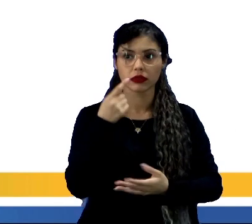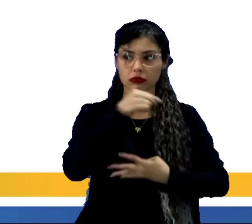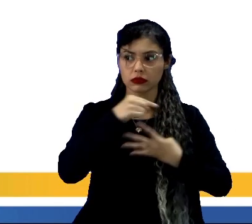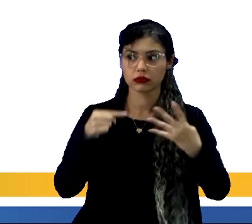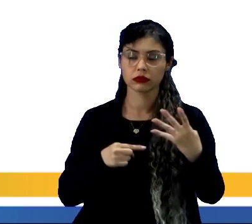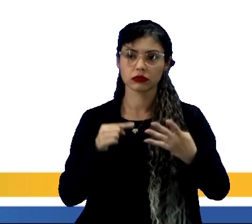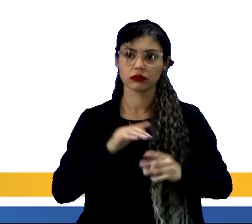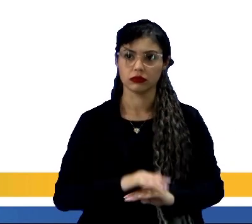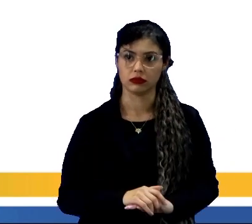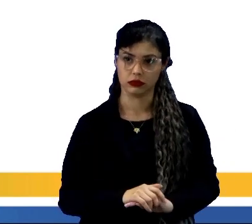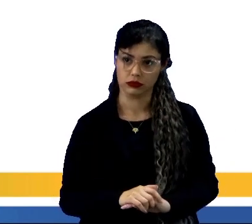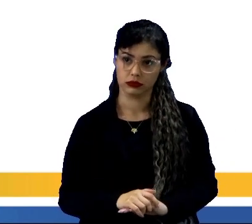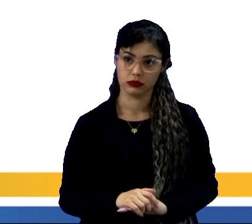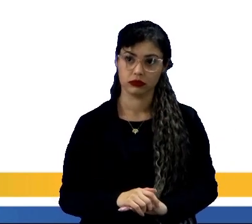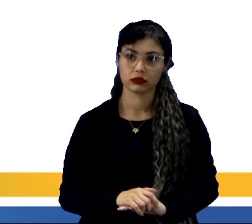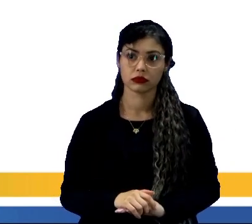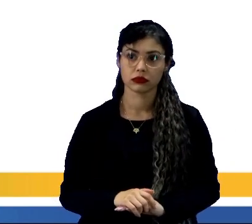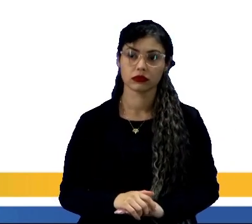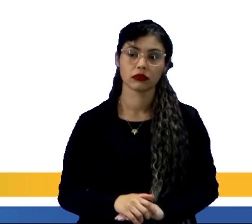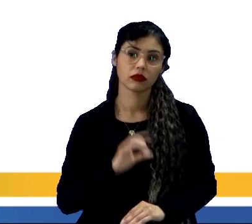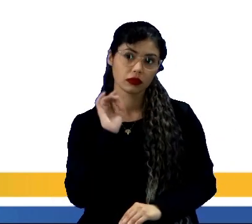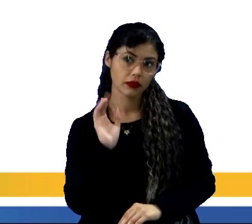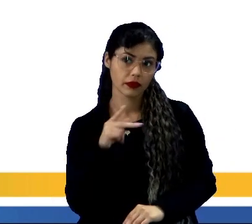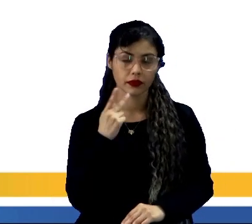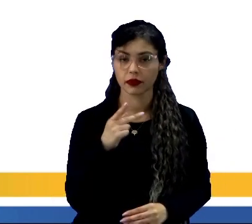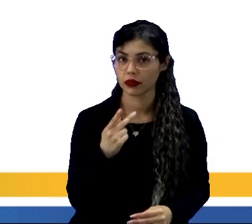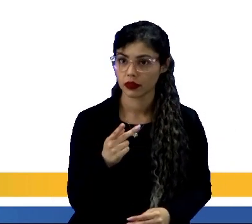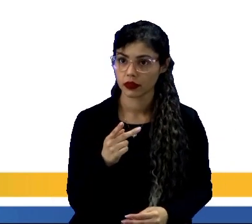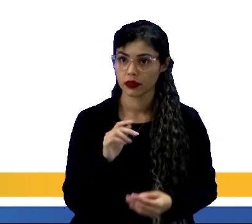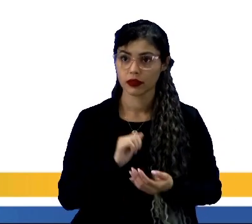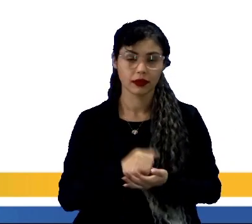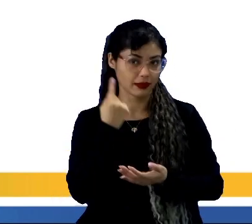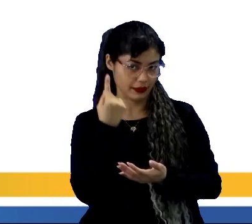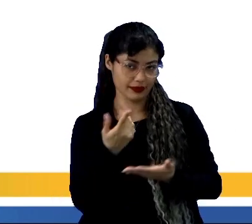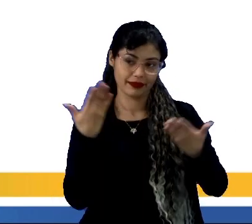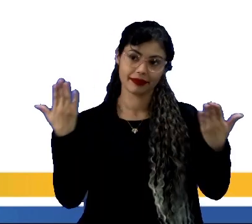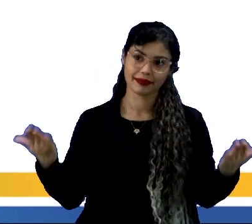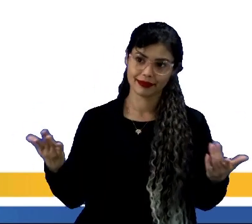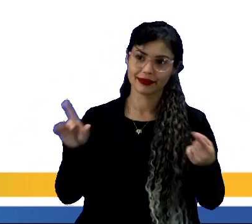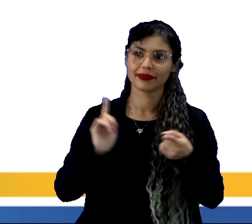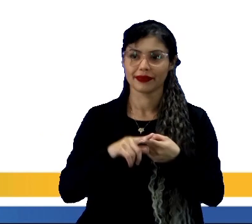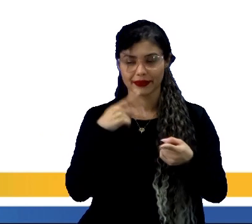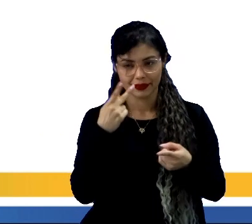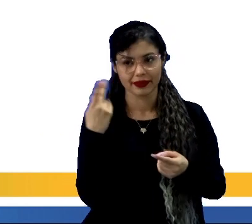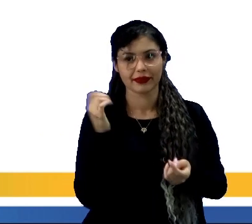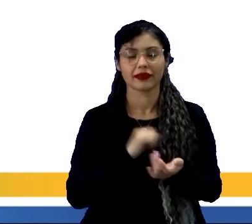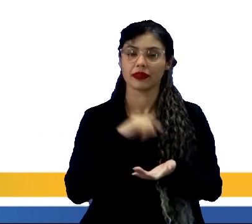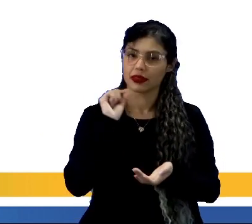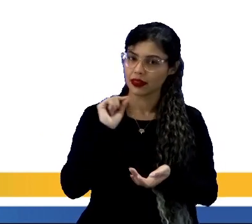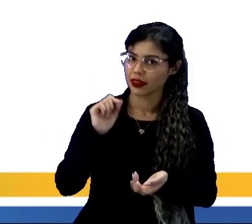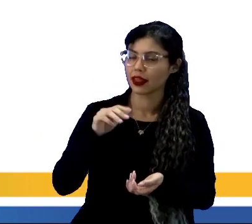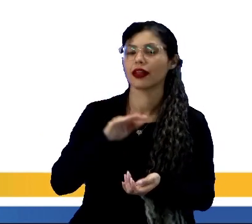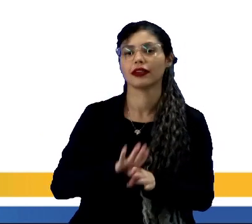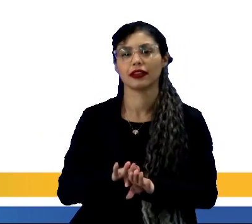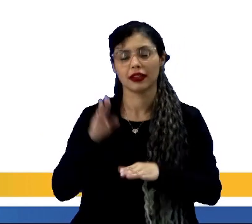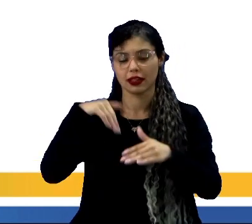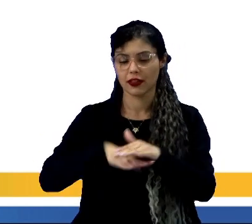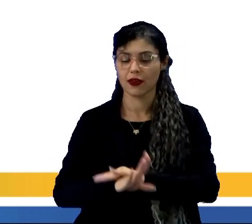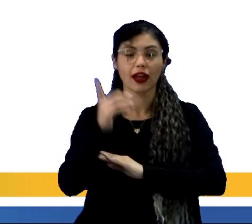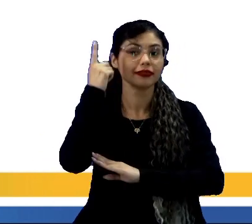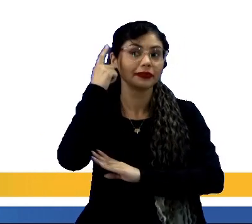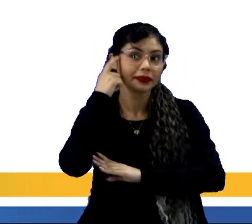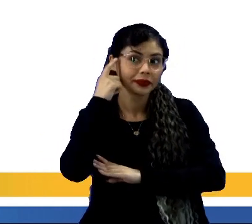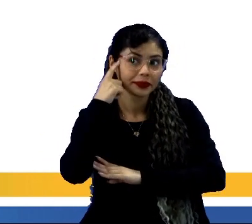falando aqui? Memória só pode estar na 1, né, gente? Porque está falando de quê? Da memória que se guarda